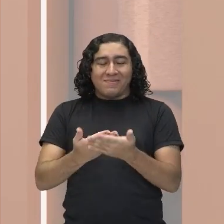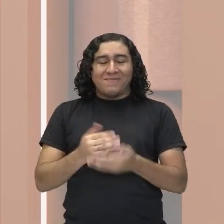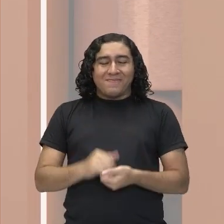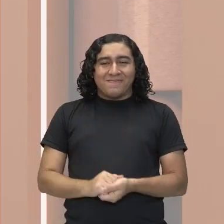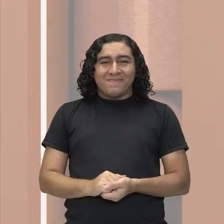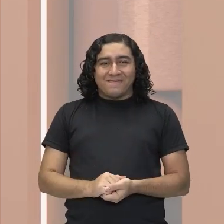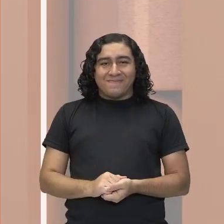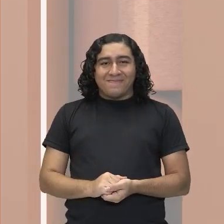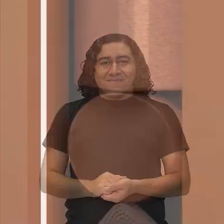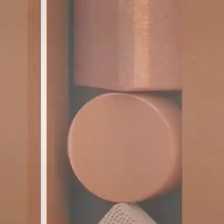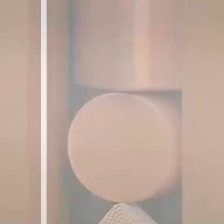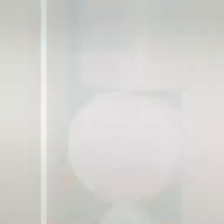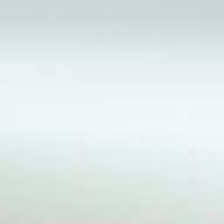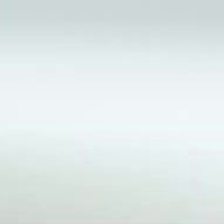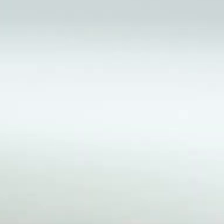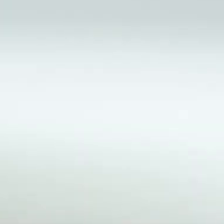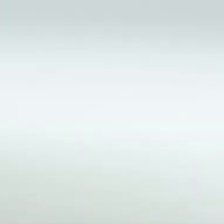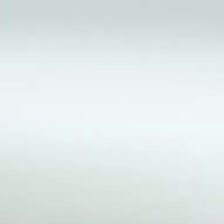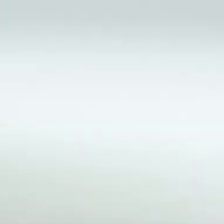nossa aula.